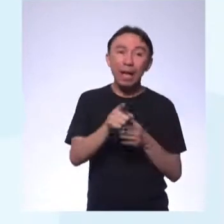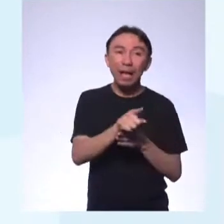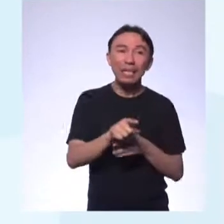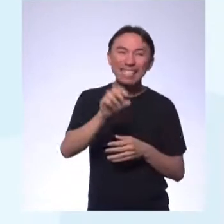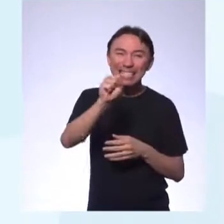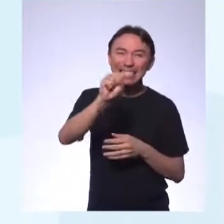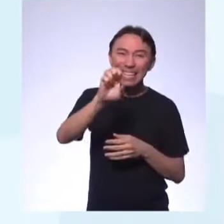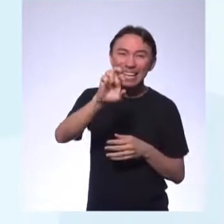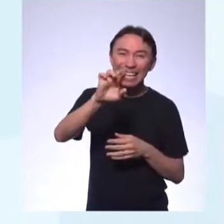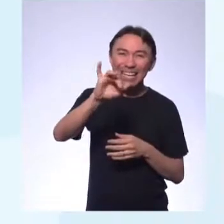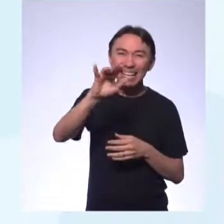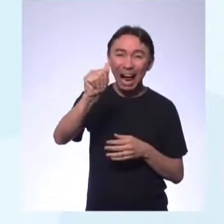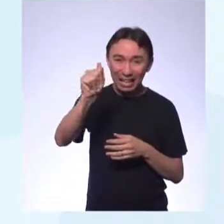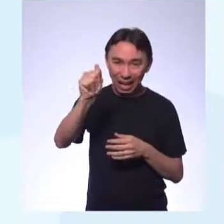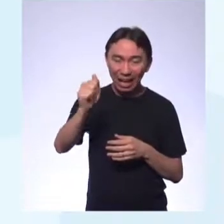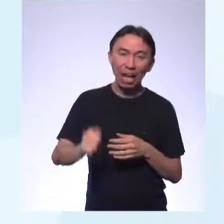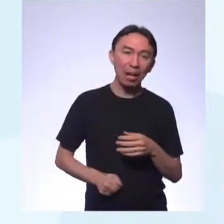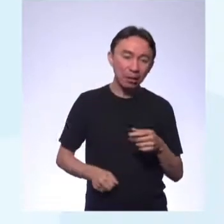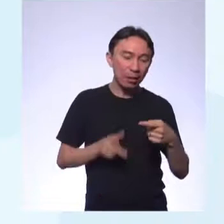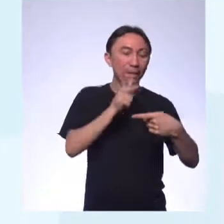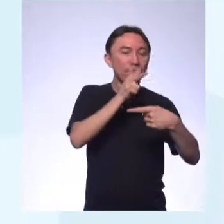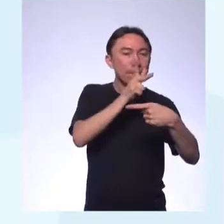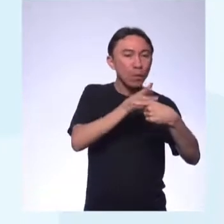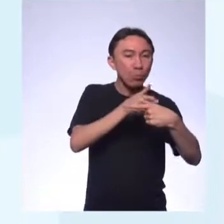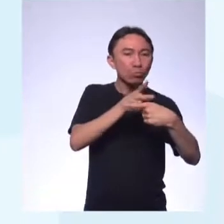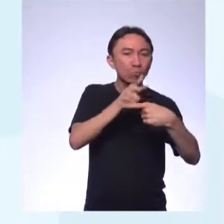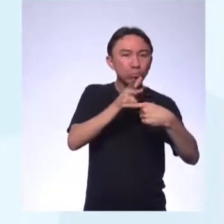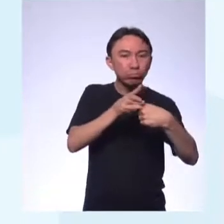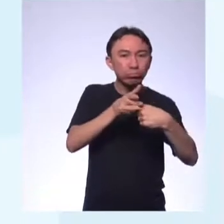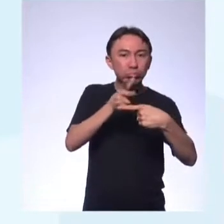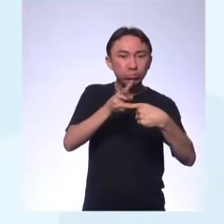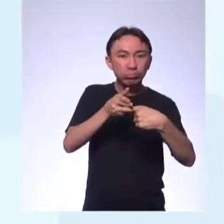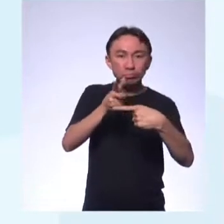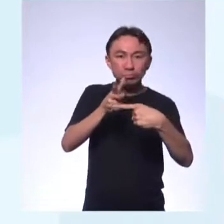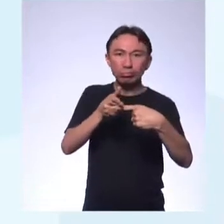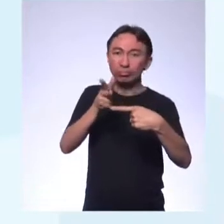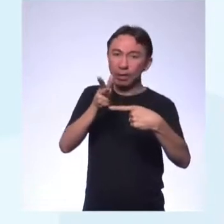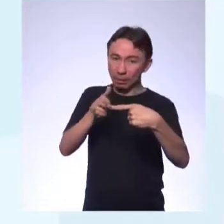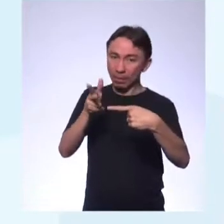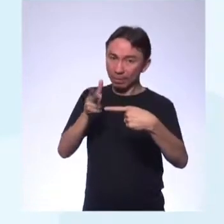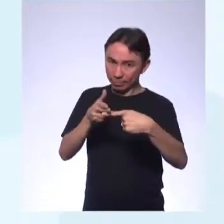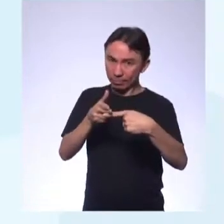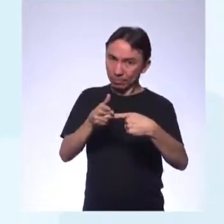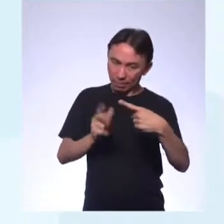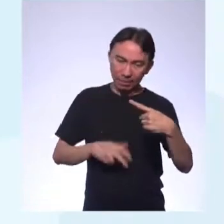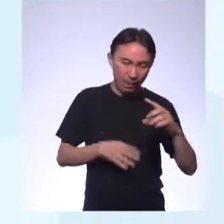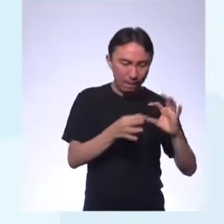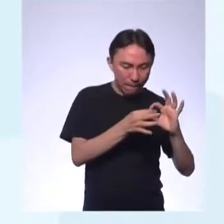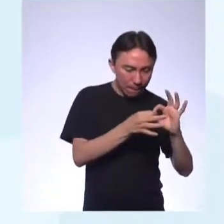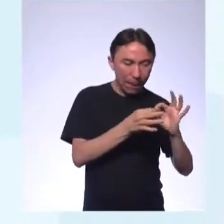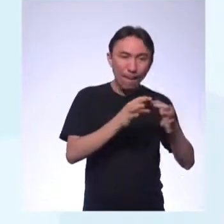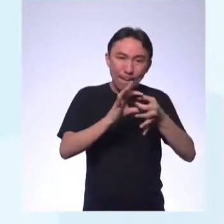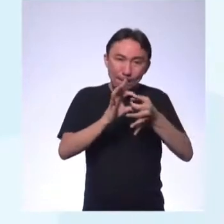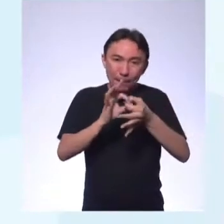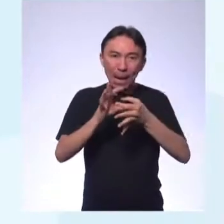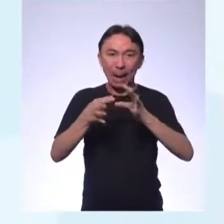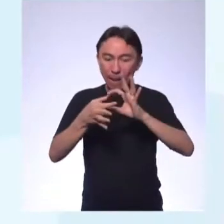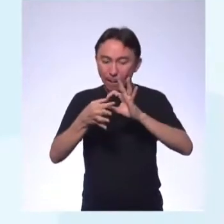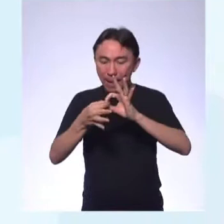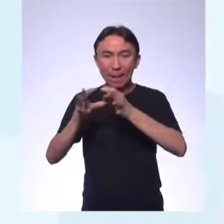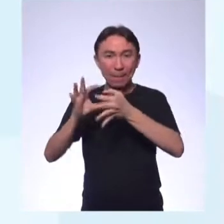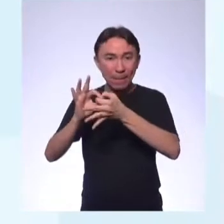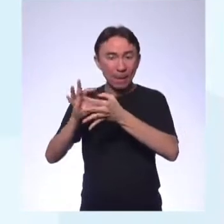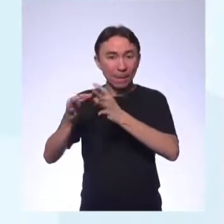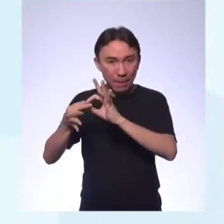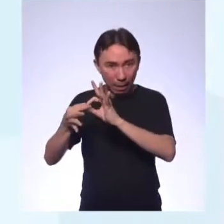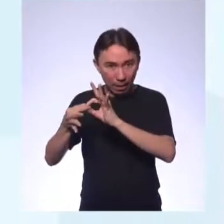ela é em série, foi o que eu falei agora há pouco para você, ou seja, é uma história conectada na outra, é um ponto ligado